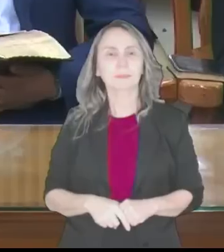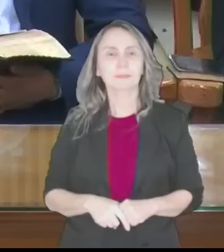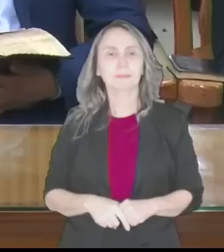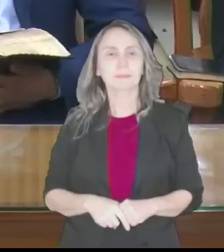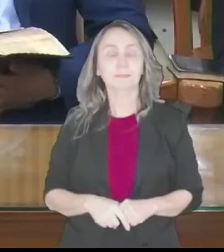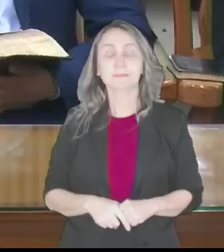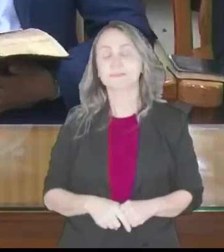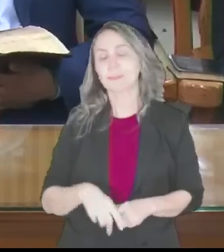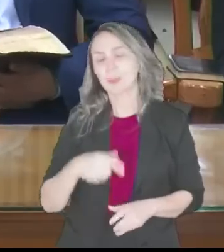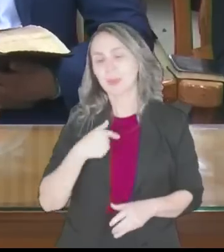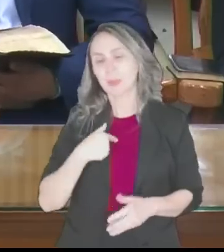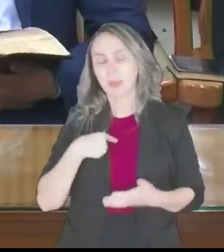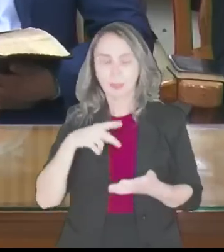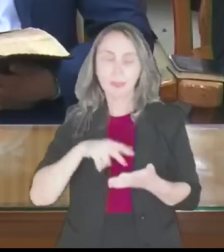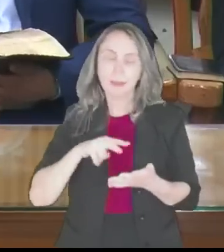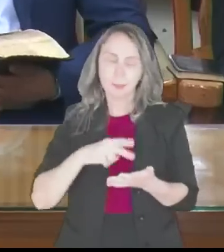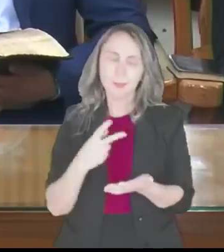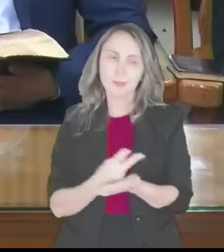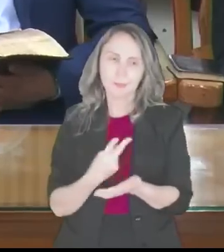errado.